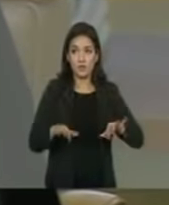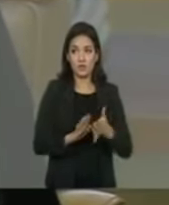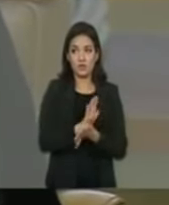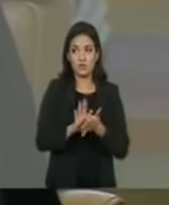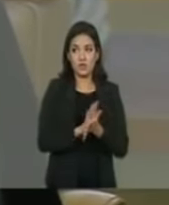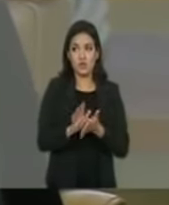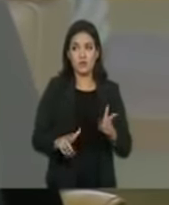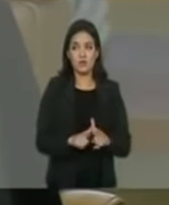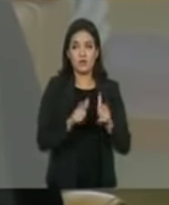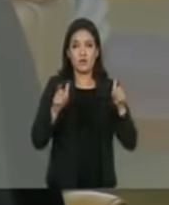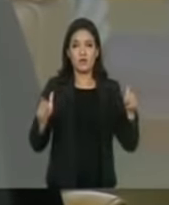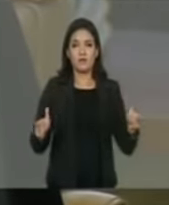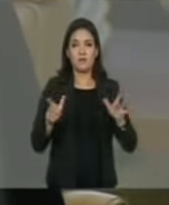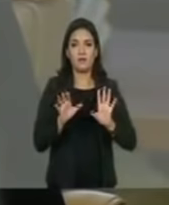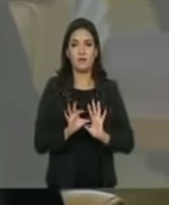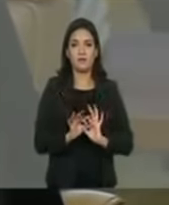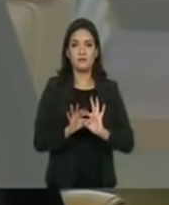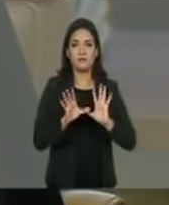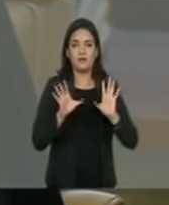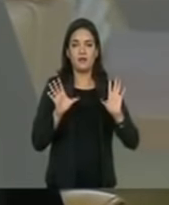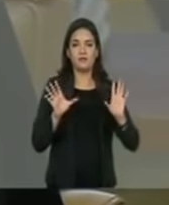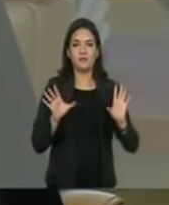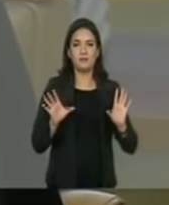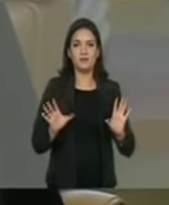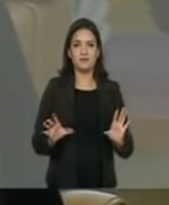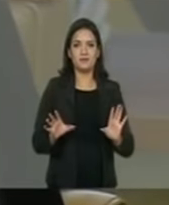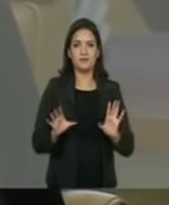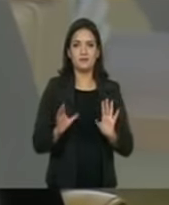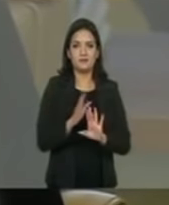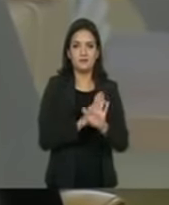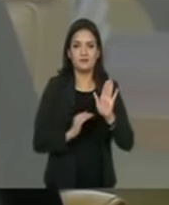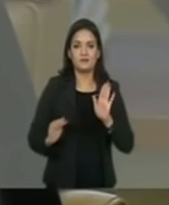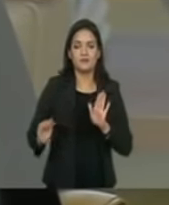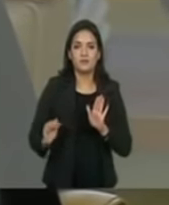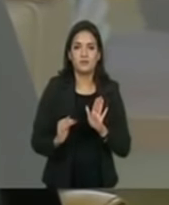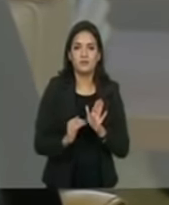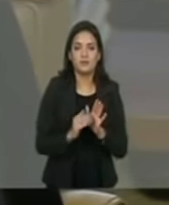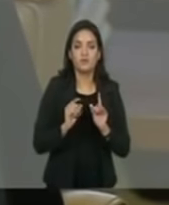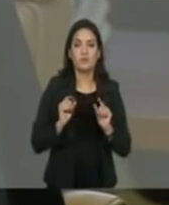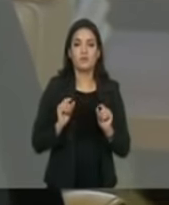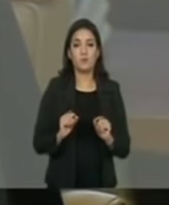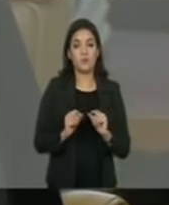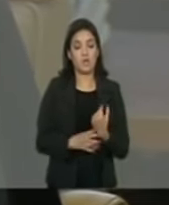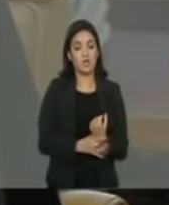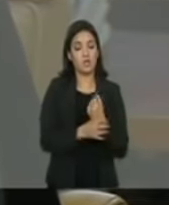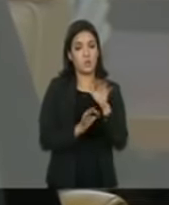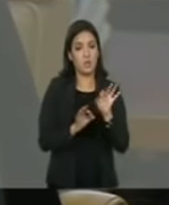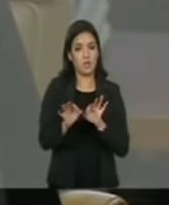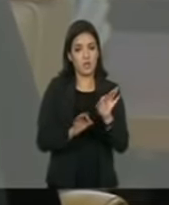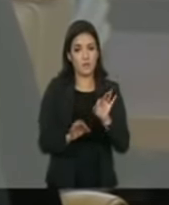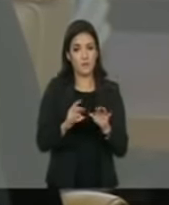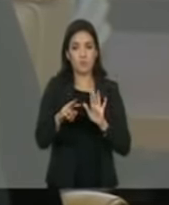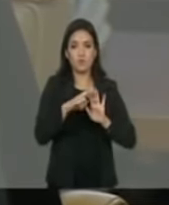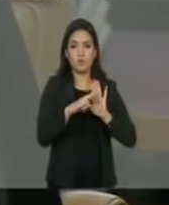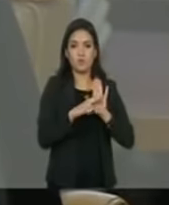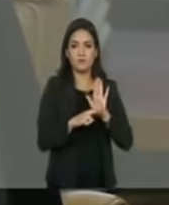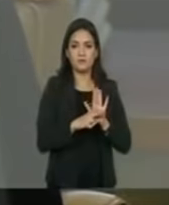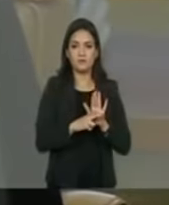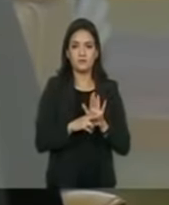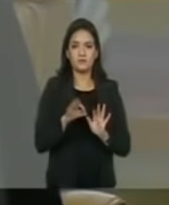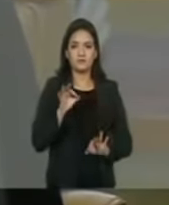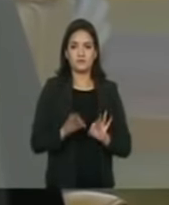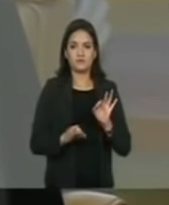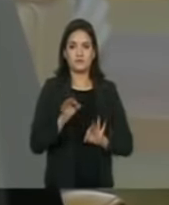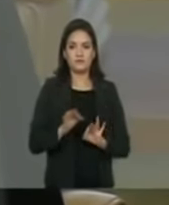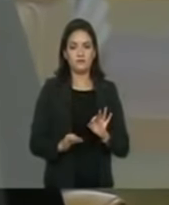crítica que a todos é garantida por nosso ordenamento normativo os julgamentos do poder judiciário